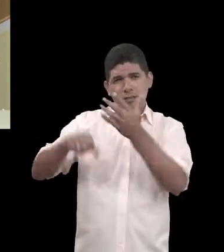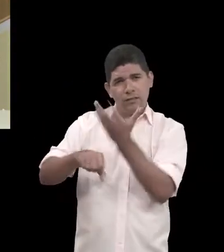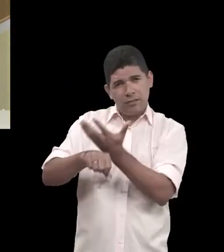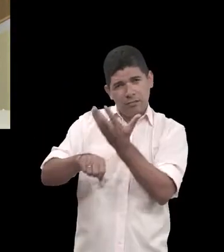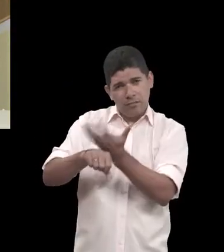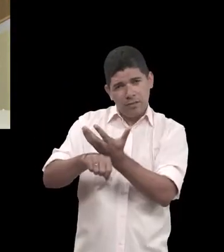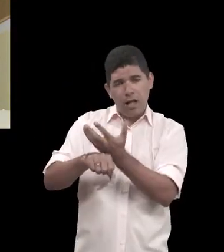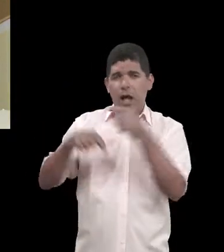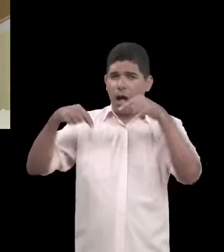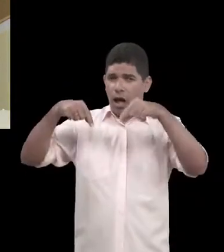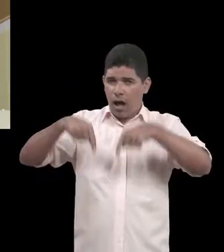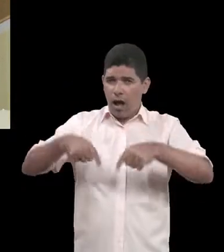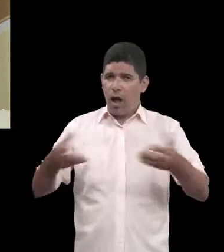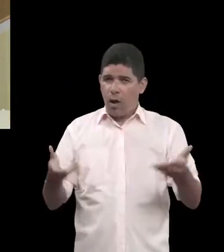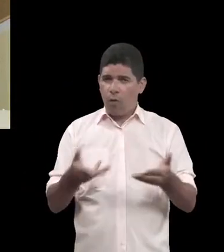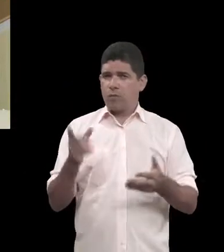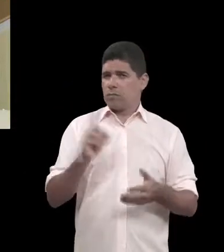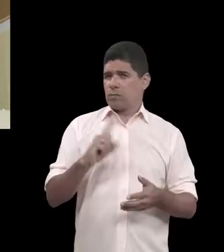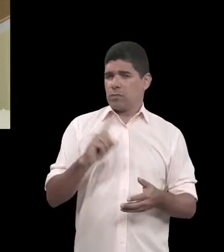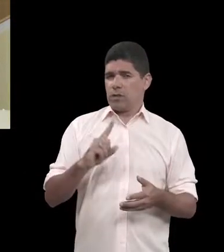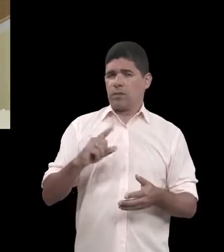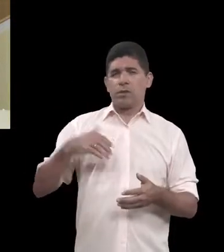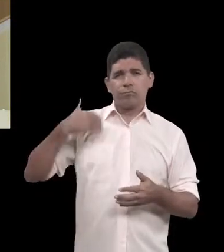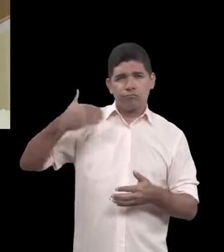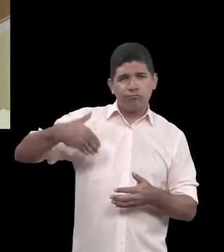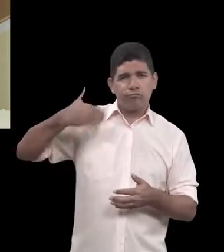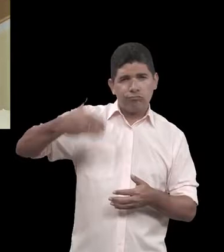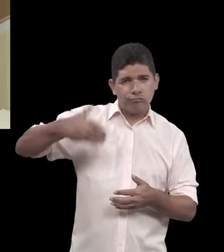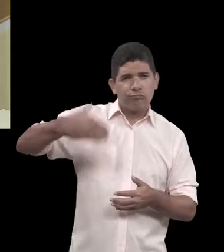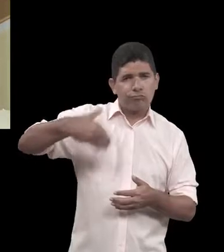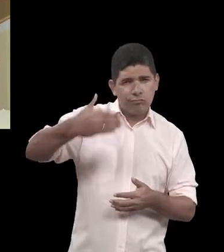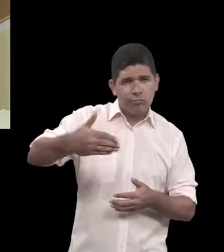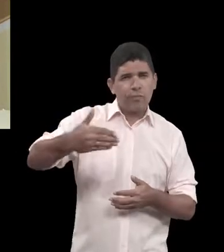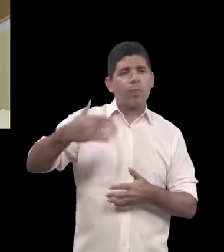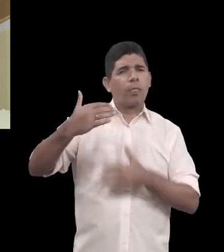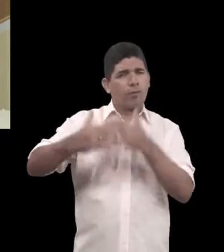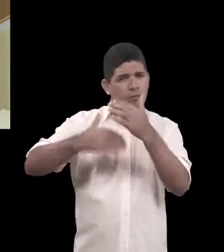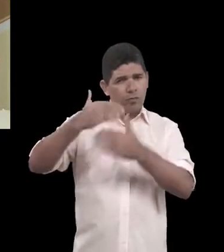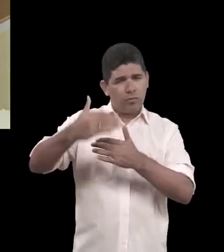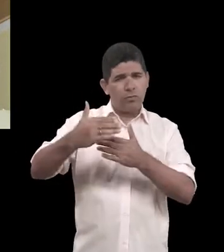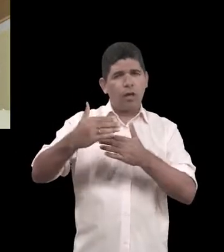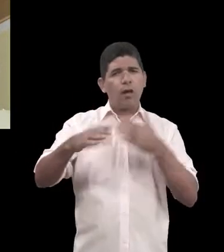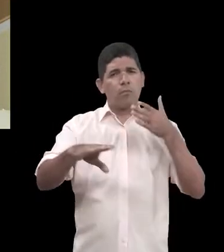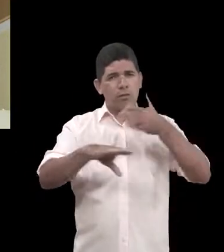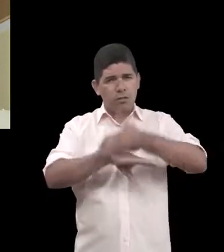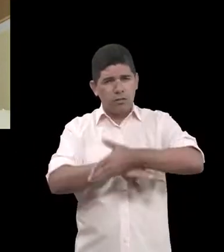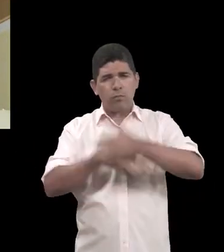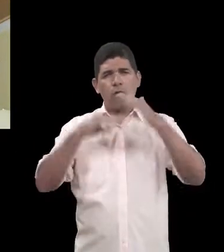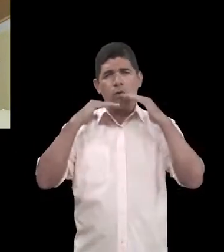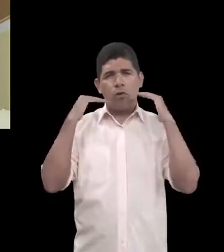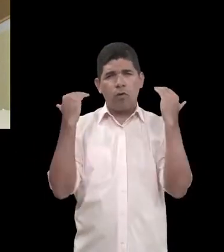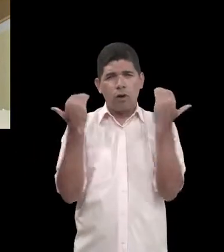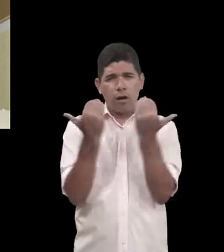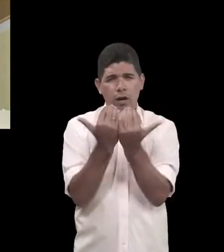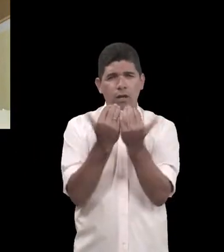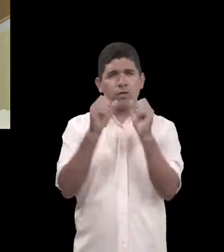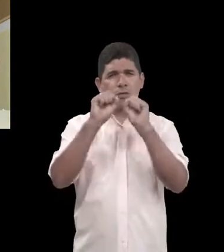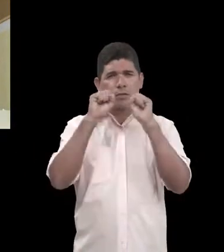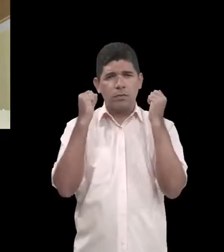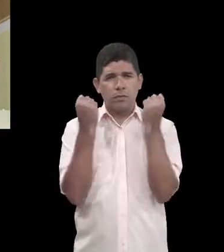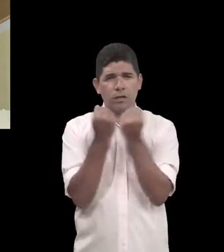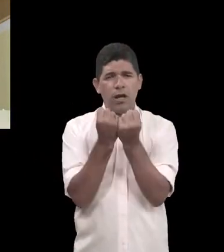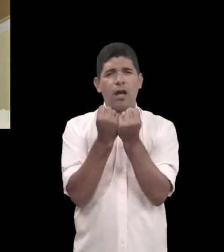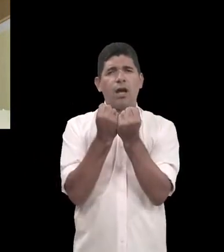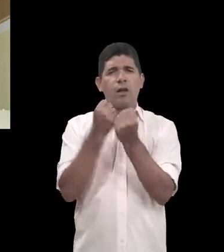que mais já possa... estamos avançando aí, que eu participo já de congressos e eventos, acho que desde 2010 eu vi uma